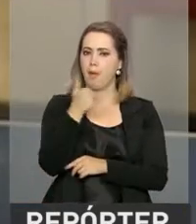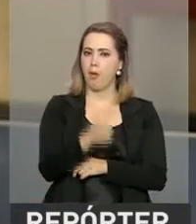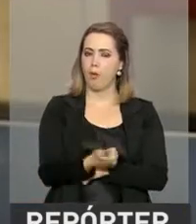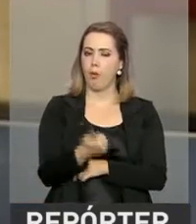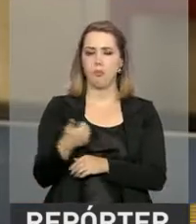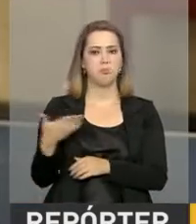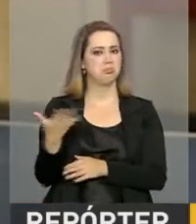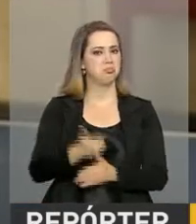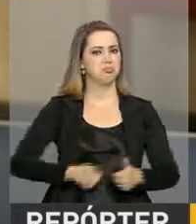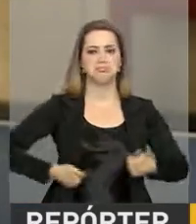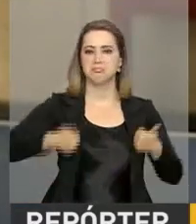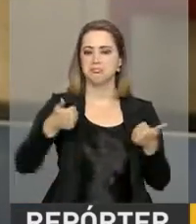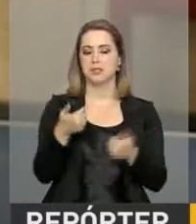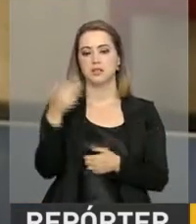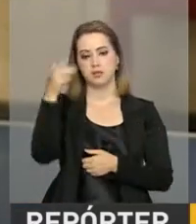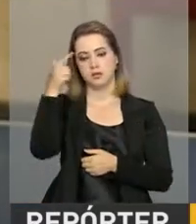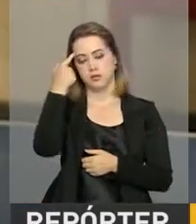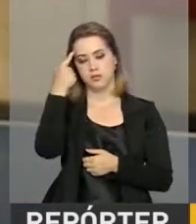excelente tv e eu nunca tinha visto isso